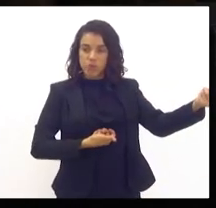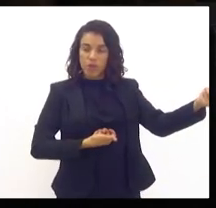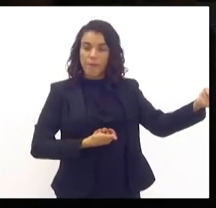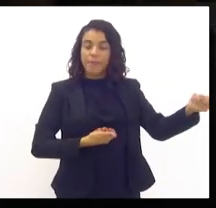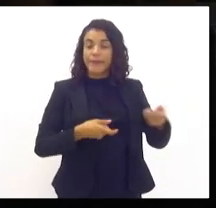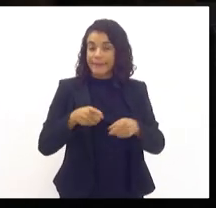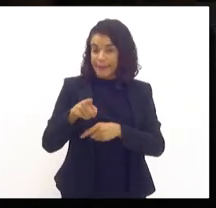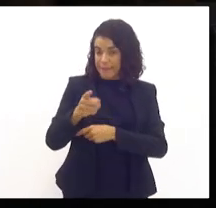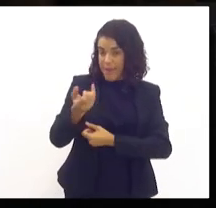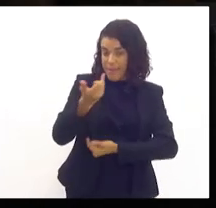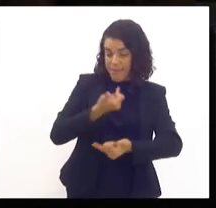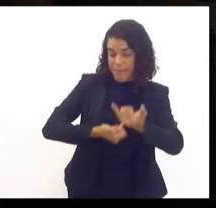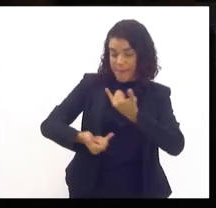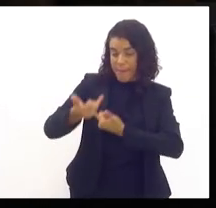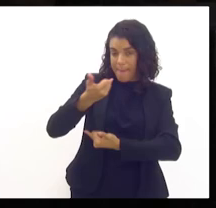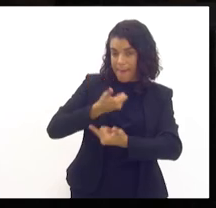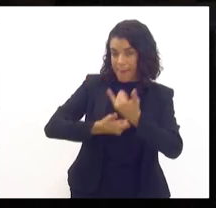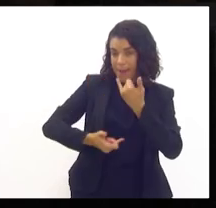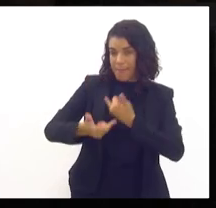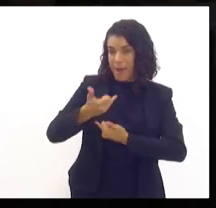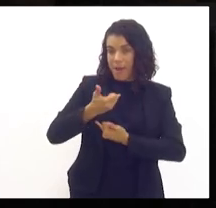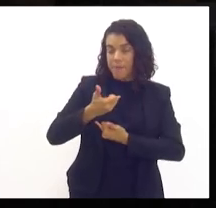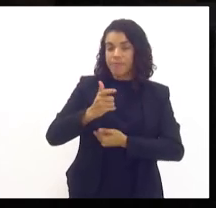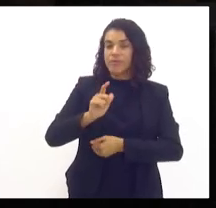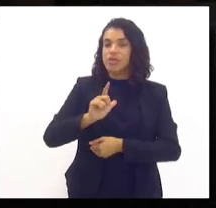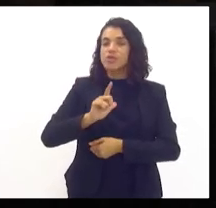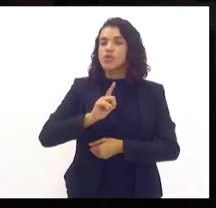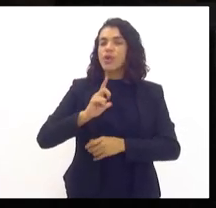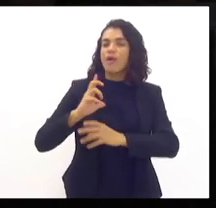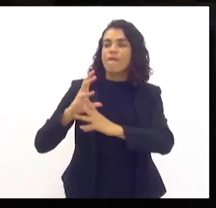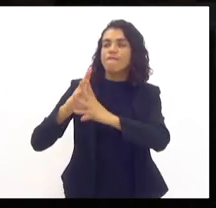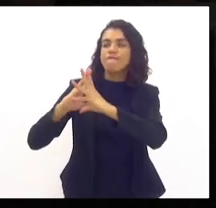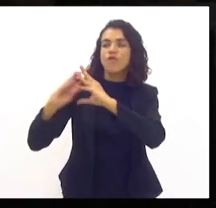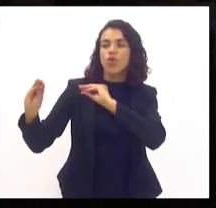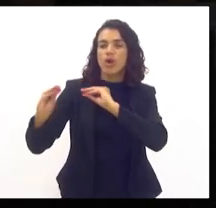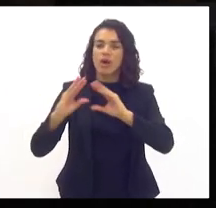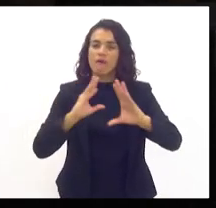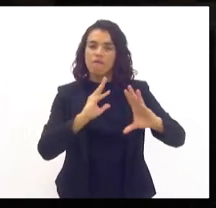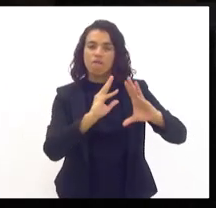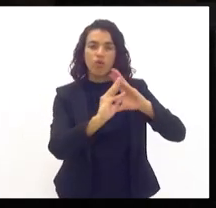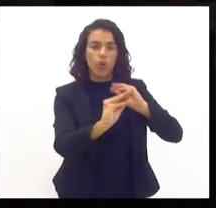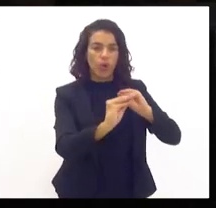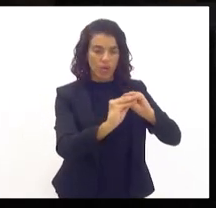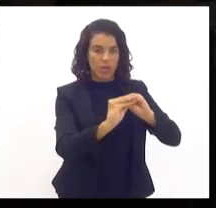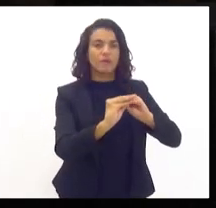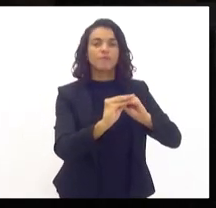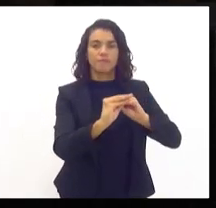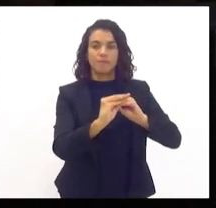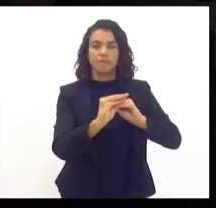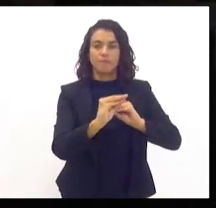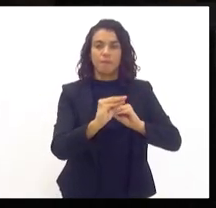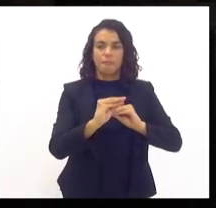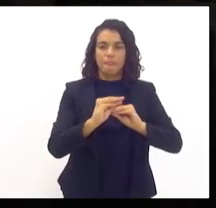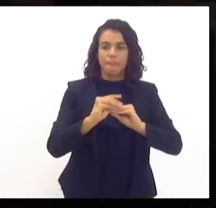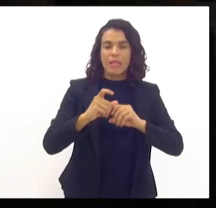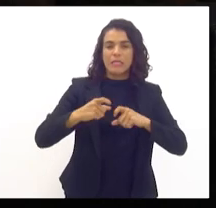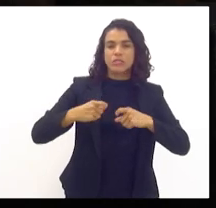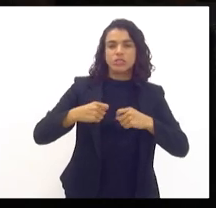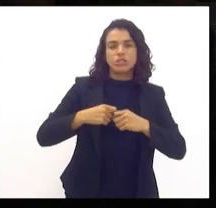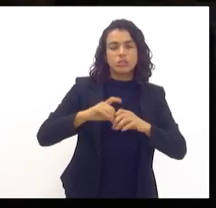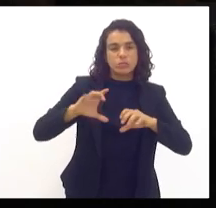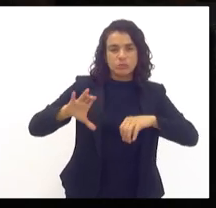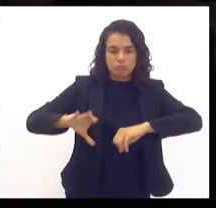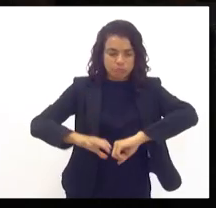seu relato, estavam em fuga, de coturno, molhados,